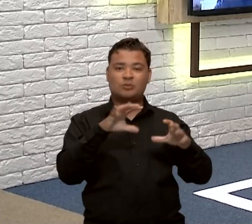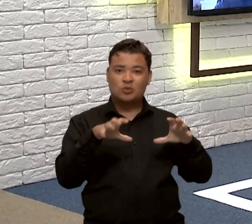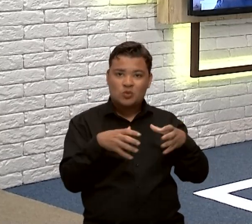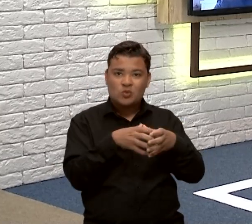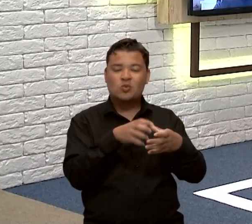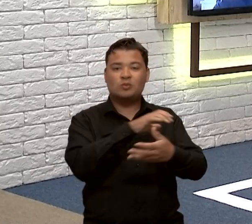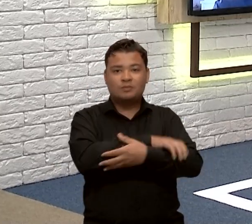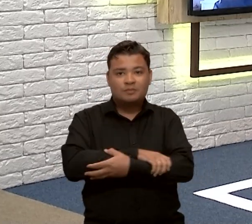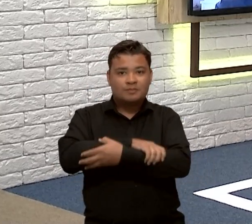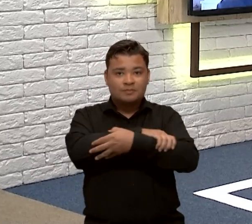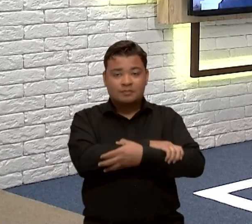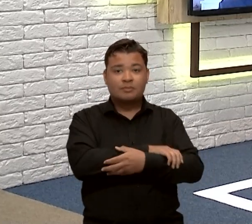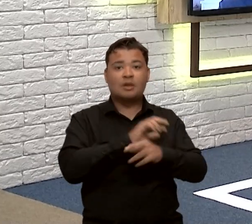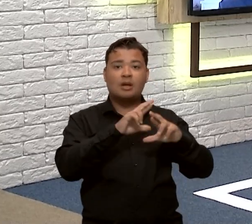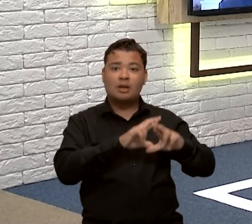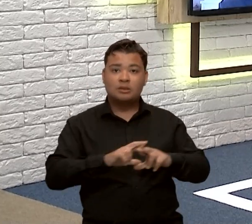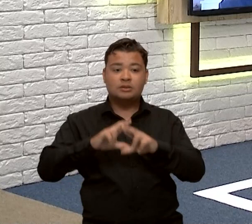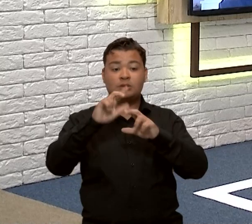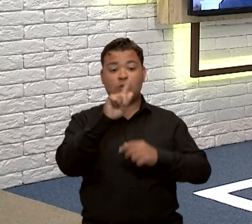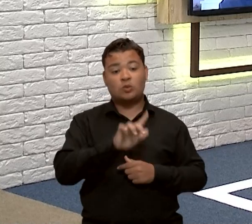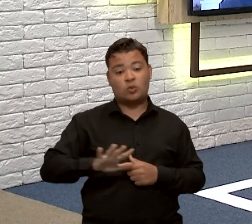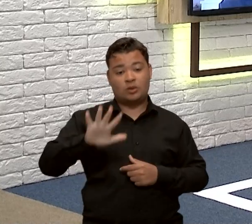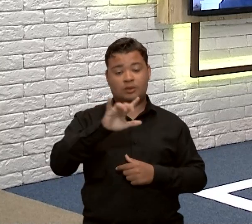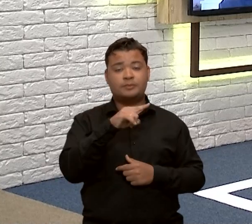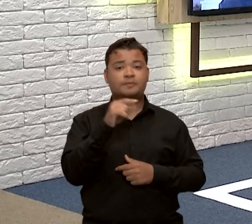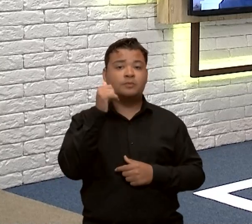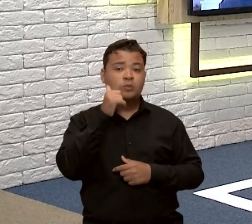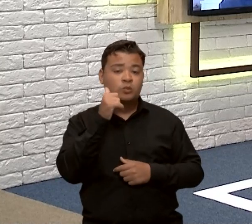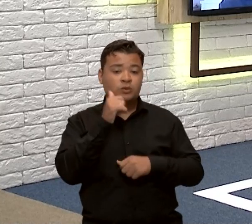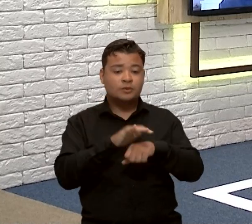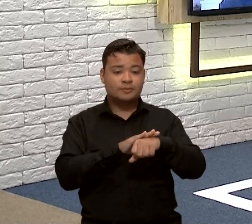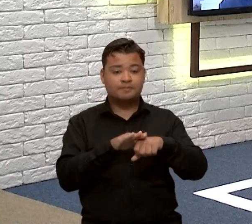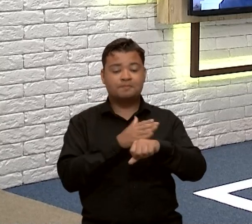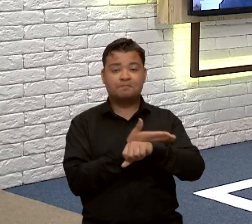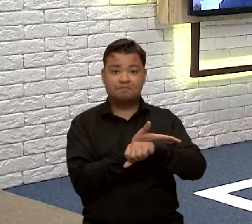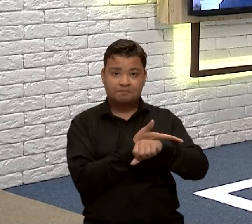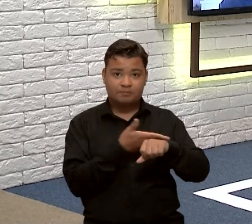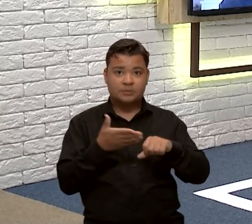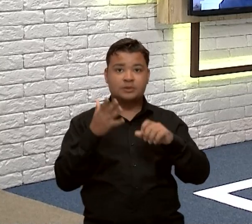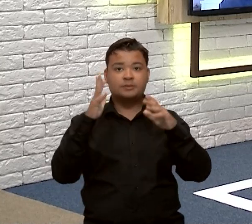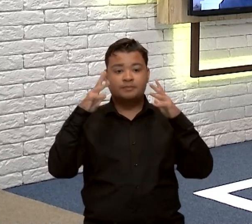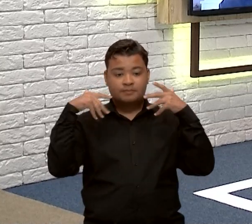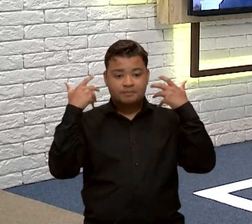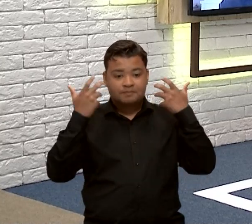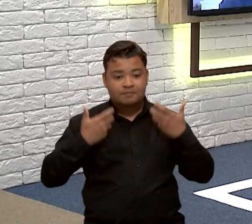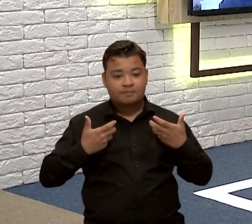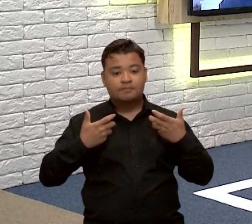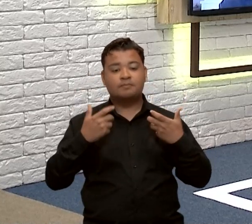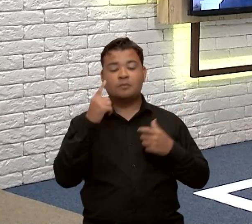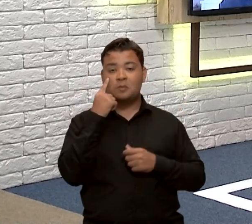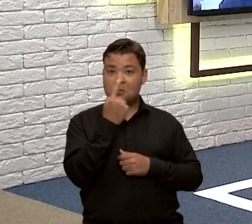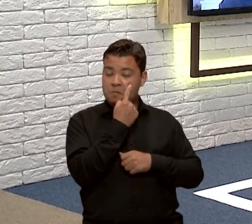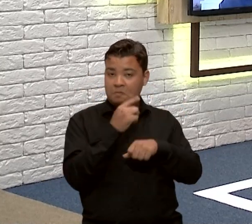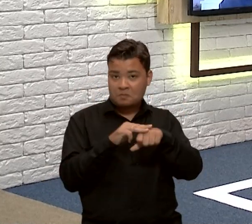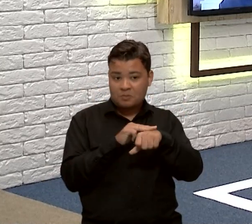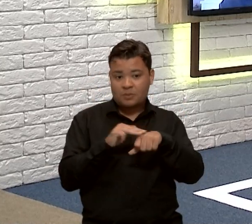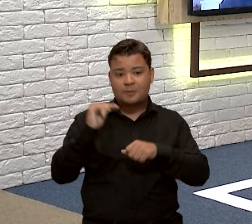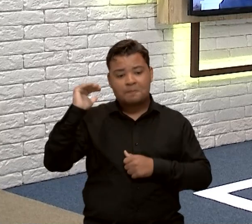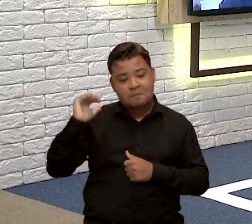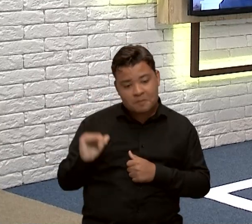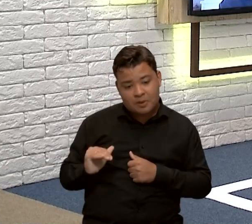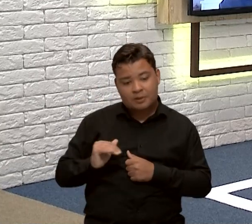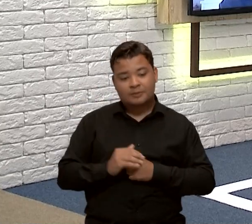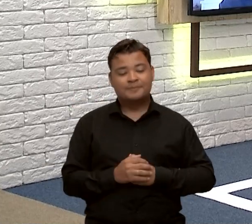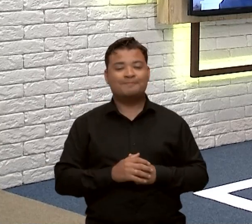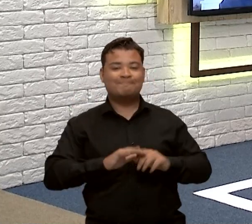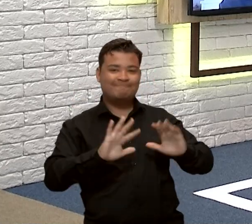identifica como uma mulher branca, com cabelos castanhos ondulados, olhos castanhos e de baixa estatura. Olá, Jaqueline, muito obrigada